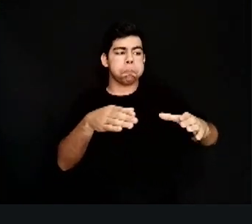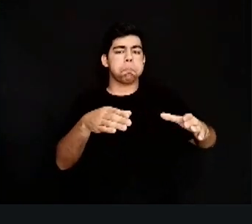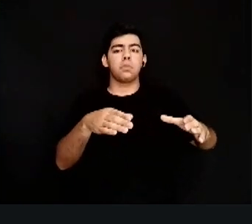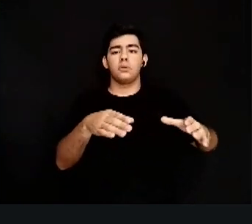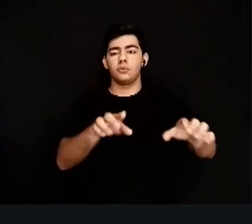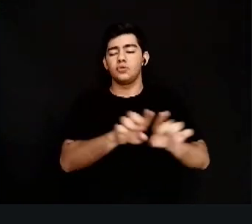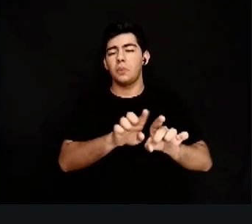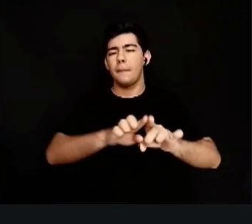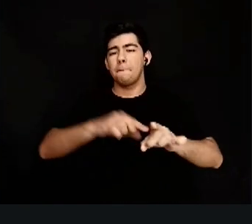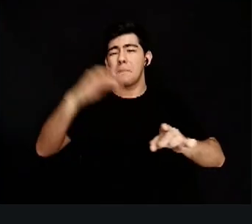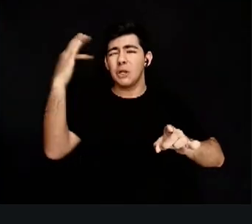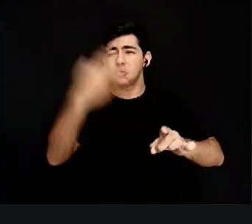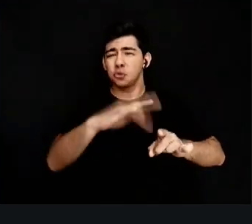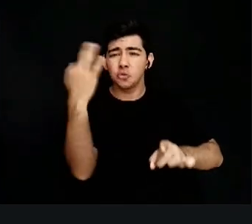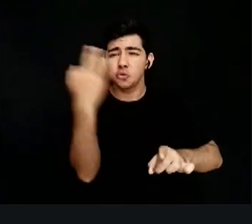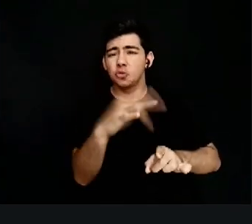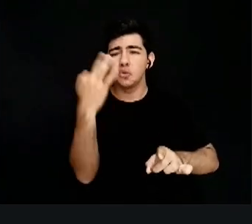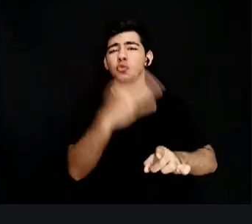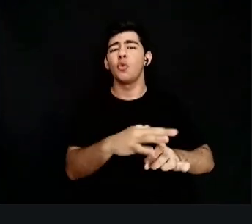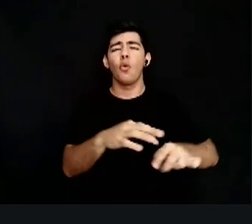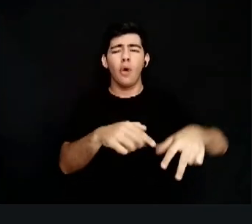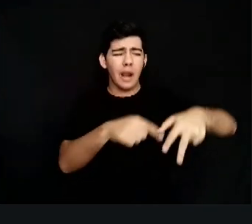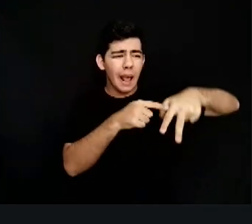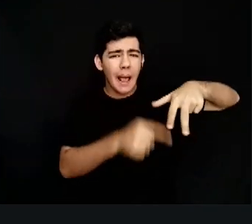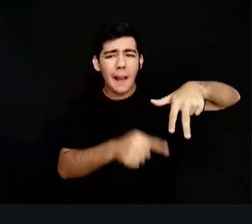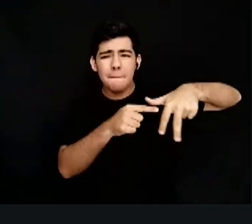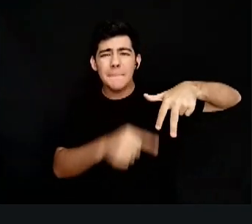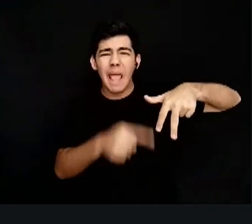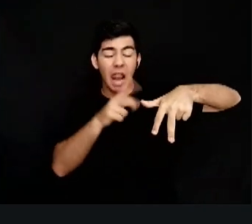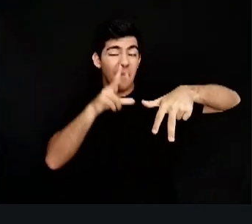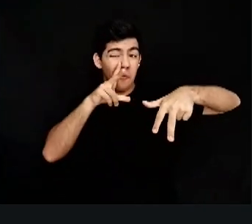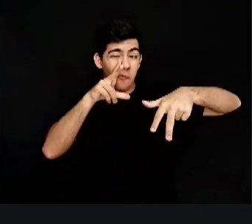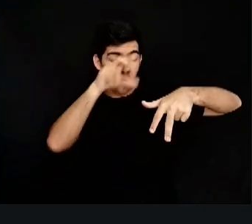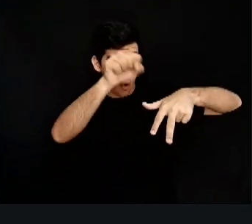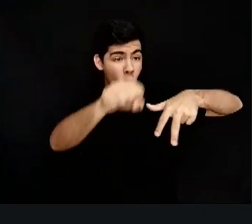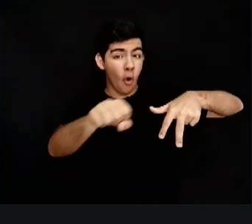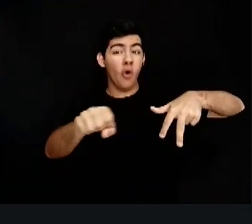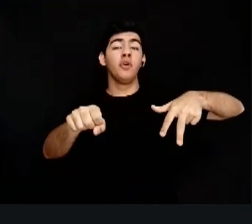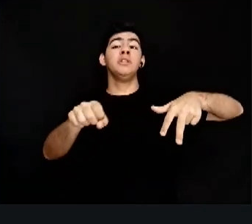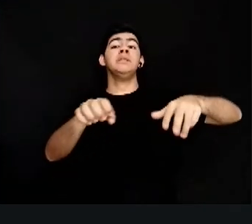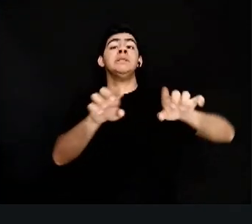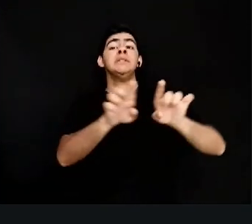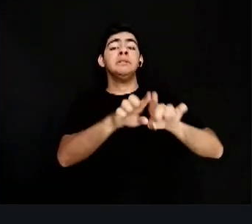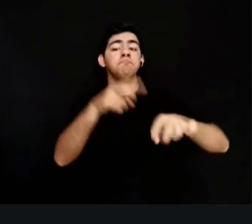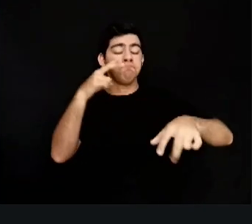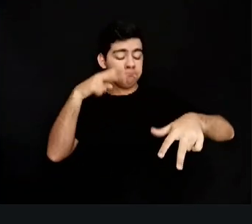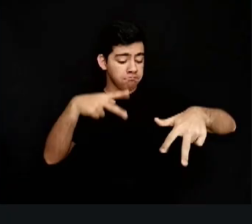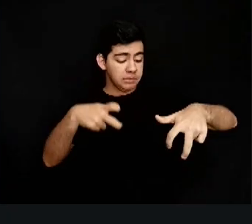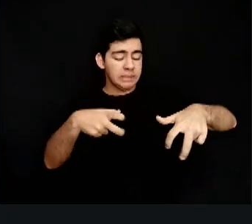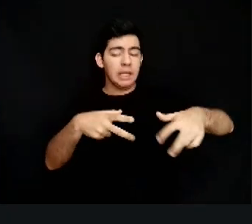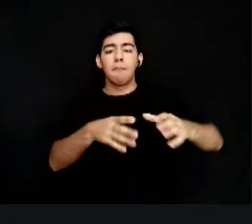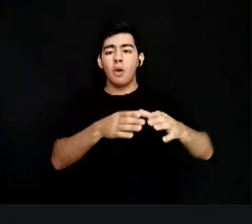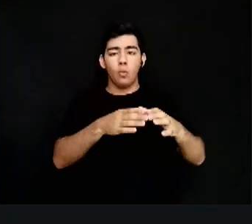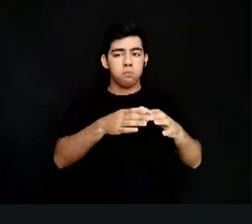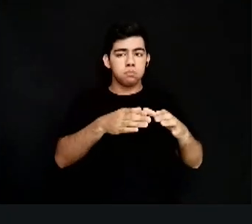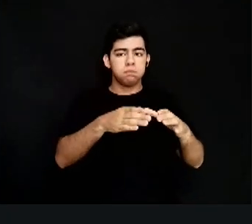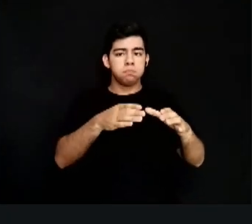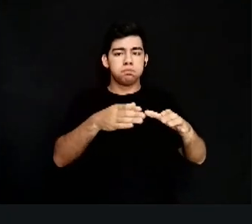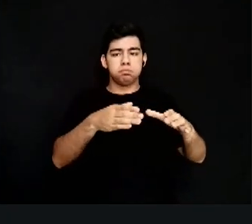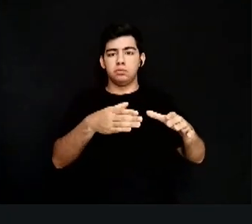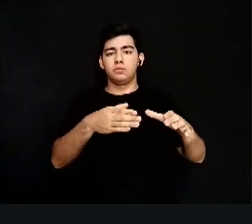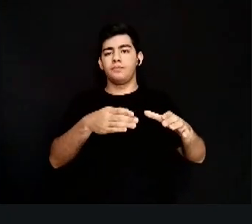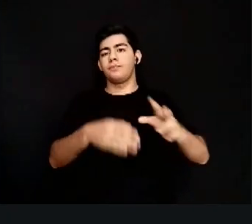Então, de uma hora para outra, teve dor, muita dor na perna, dor forte, e acompanhado de inchaço, de